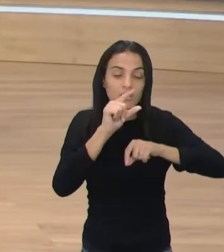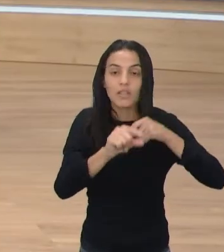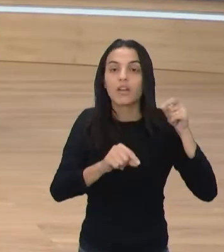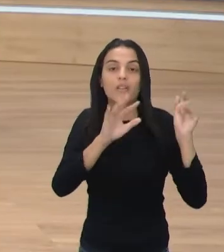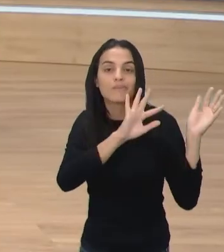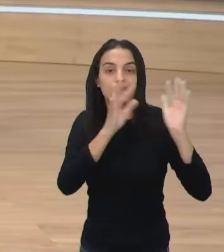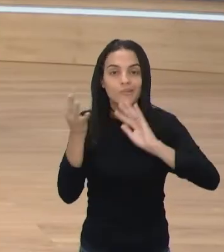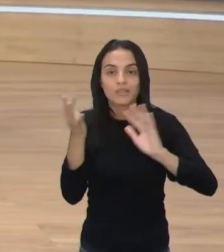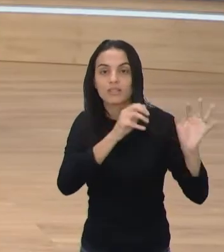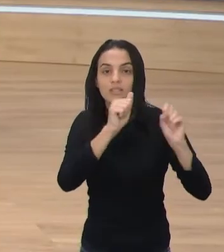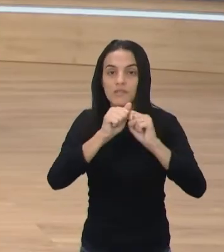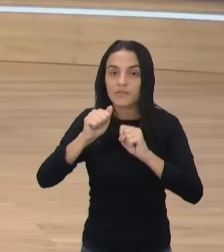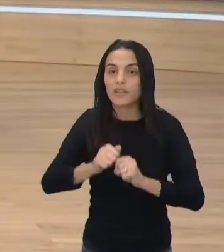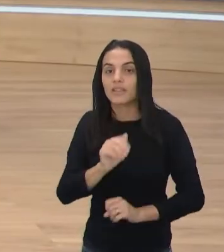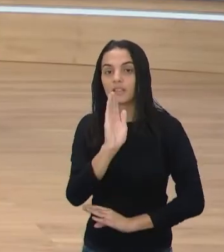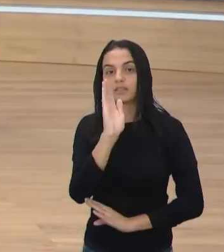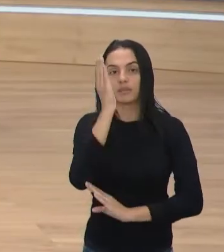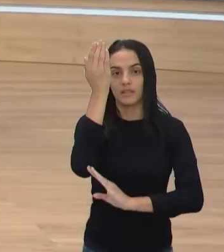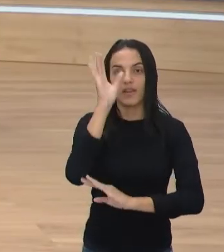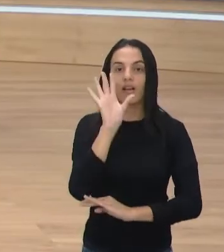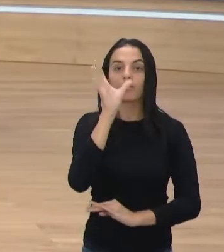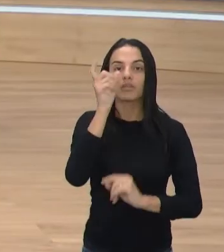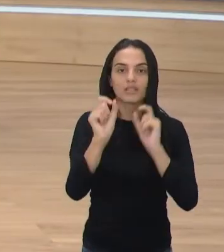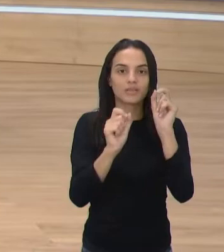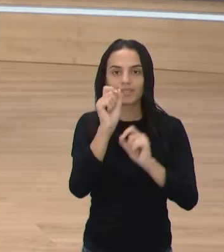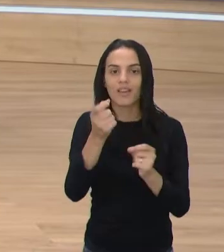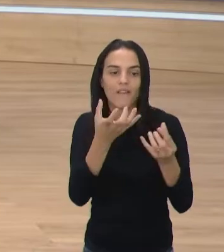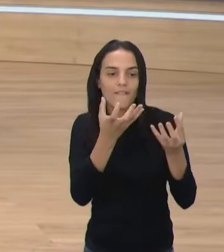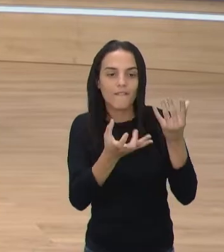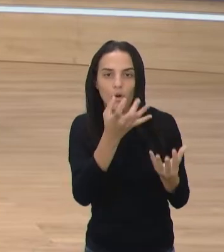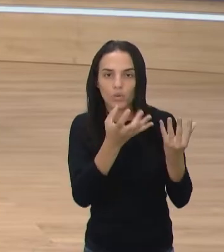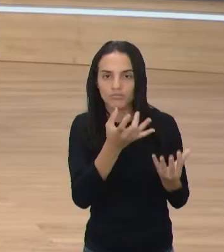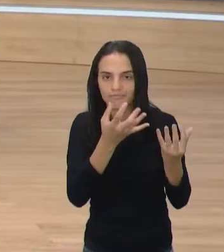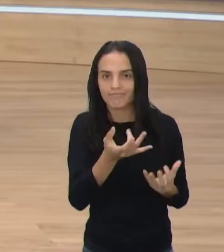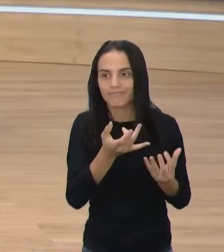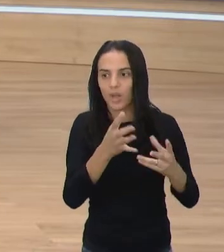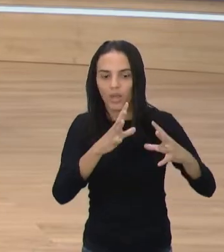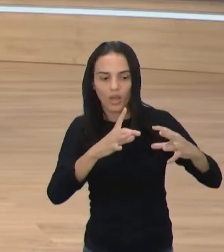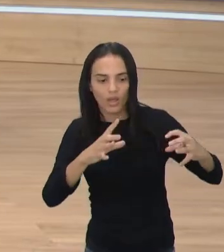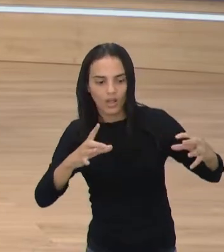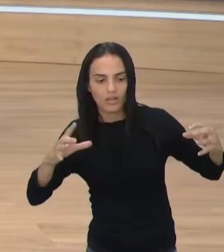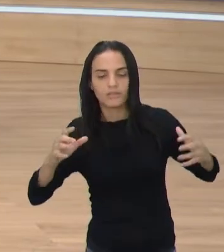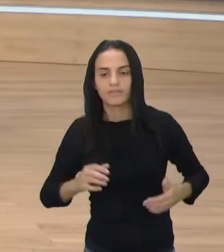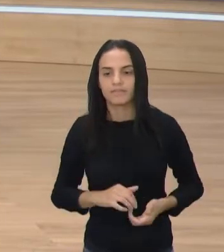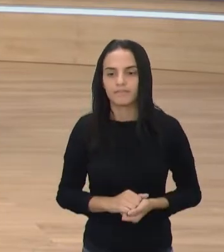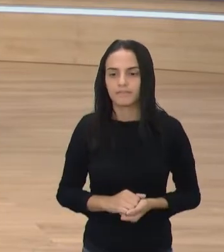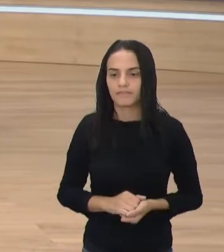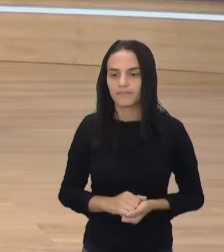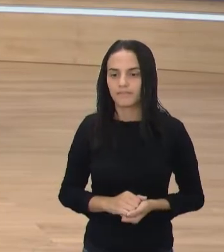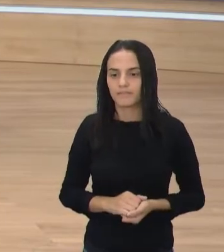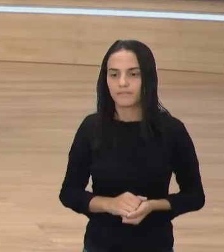urbanas que são feitas de madeira. E aí o que acontece? Pega fogo. Exatamente. Exatamente. Bom,